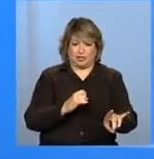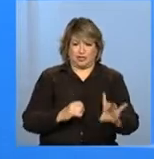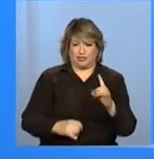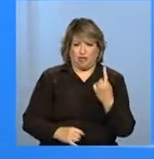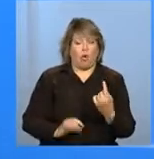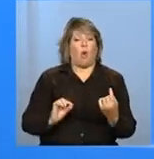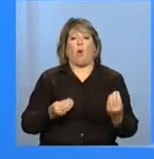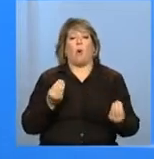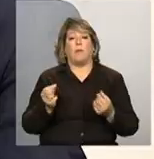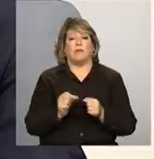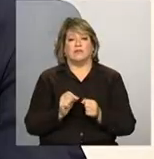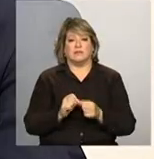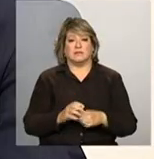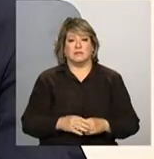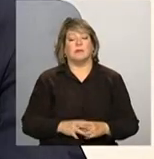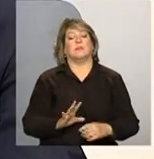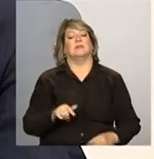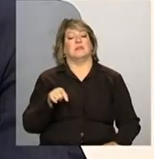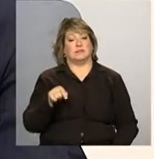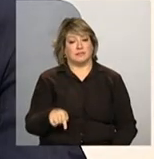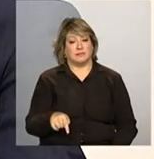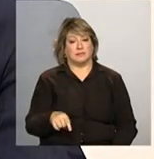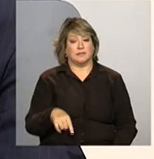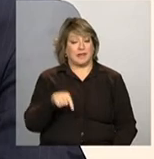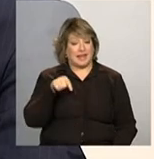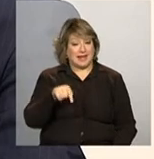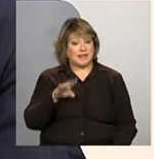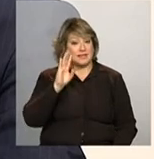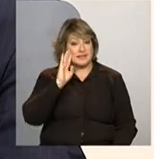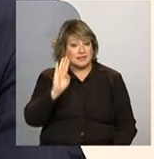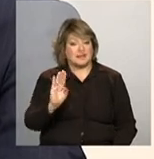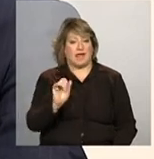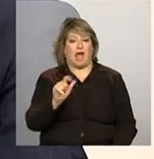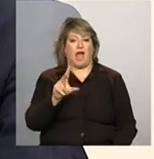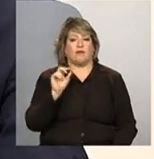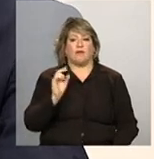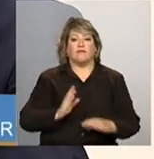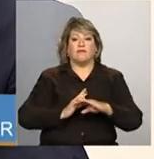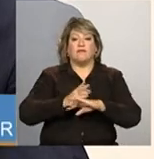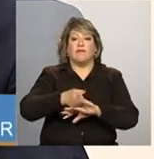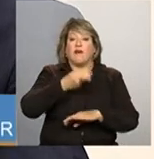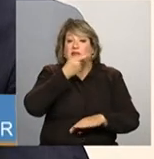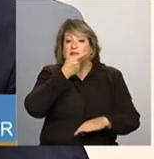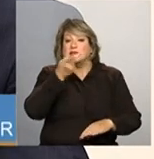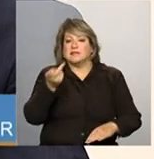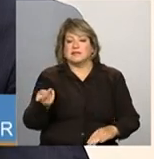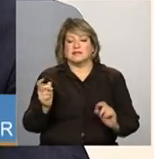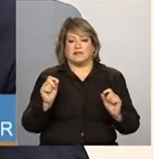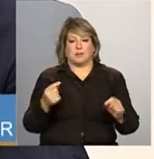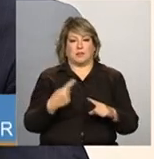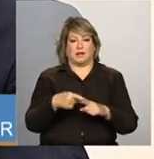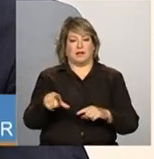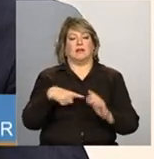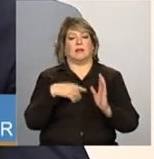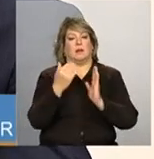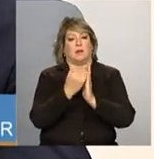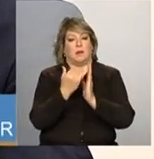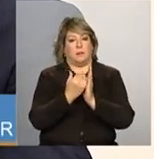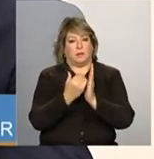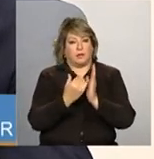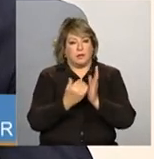possível? Este é exatamente o objetivo das visitas, né? A visita, ela tem um roteiro, ela tem um programa, né? E tem